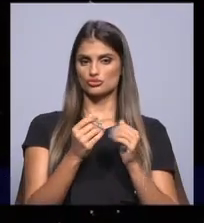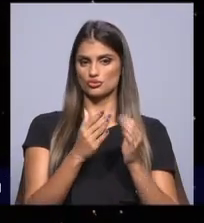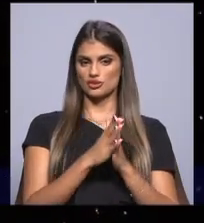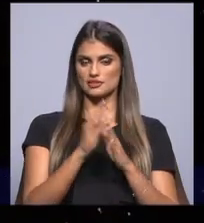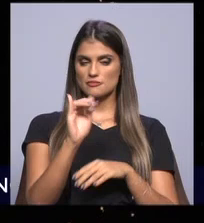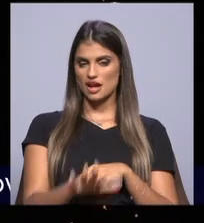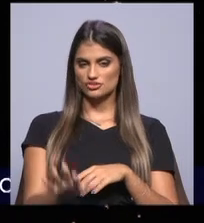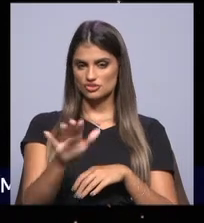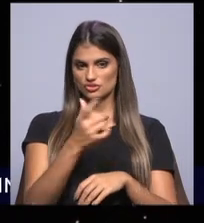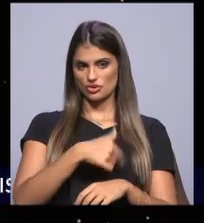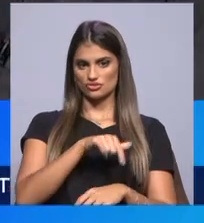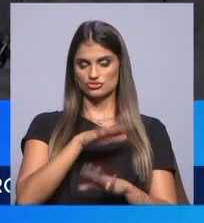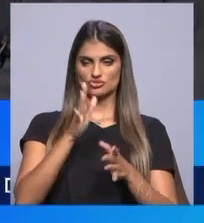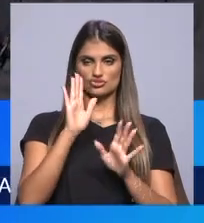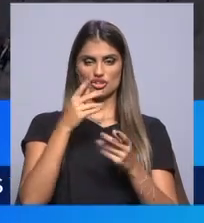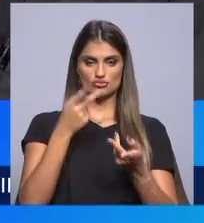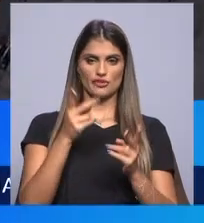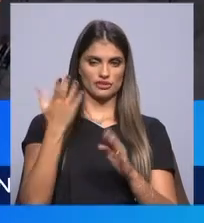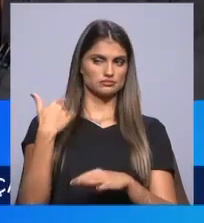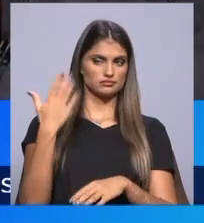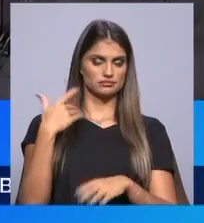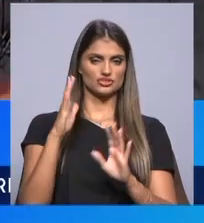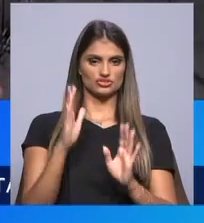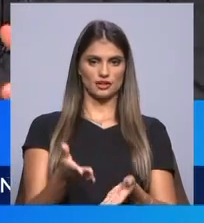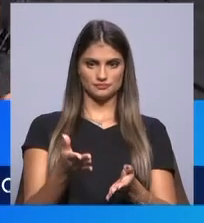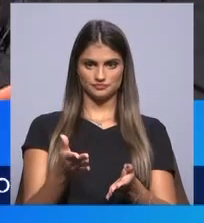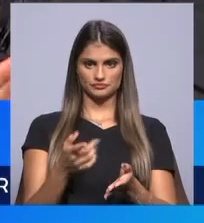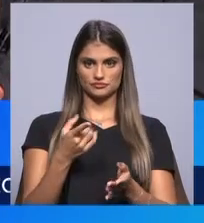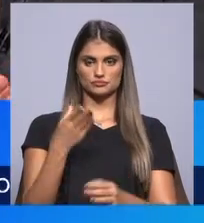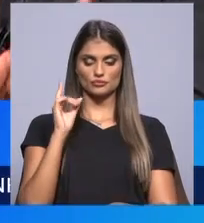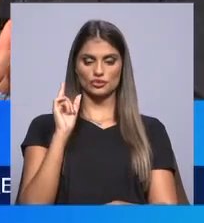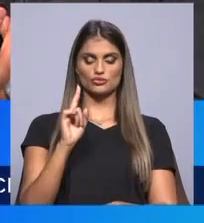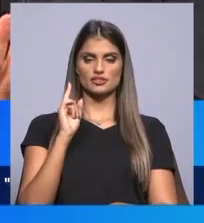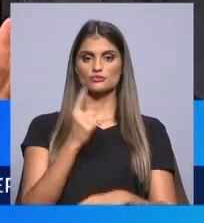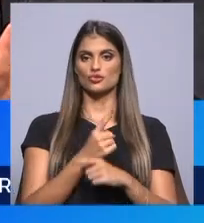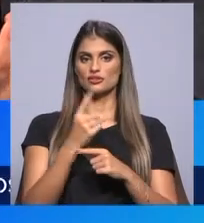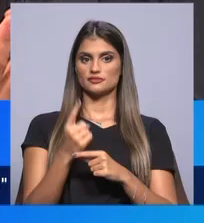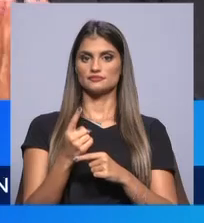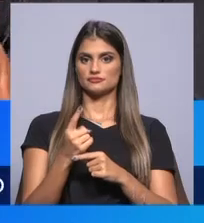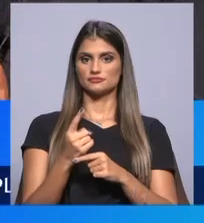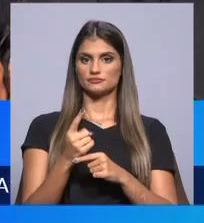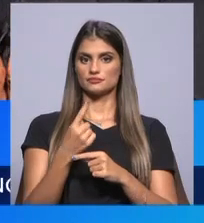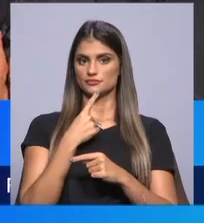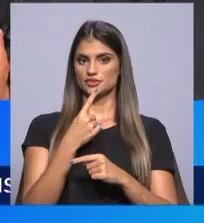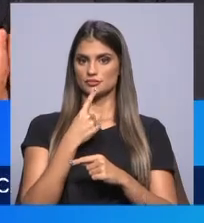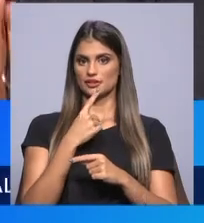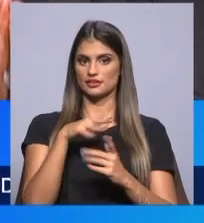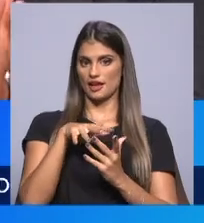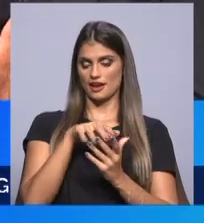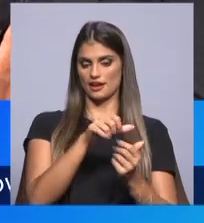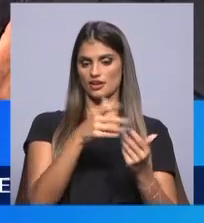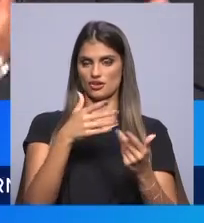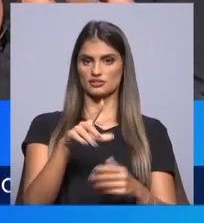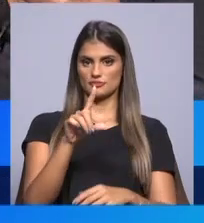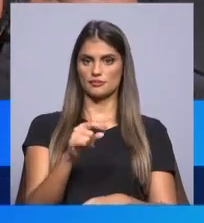simulações que nós tínhamos à disposição anteriormente. E isto é muito importante porque perceber a nossa Terra é